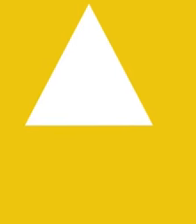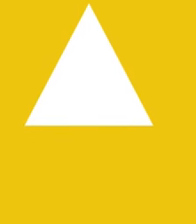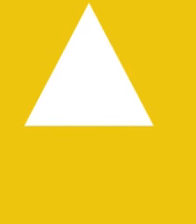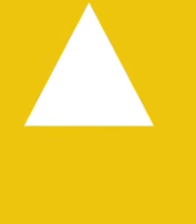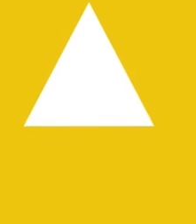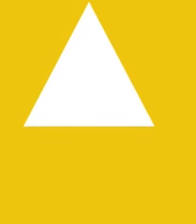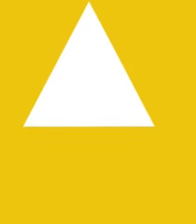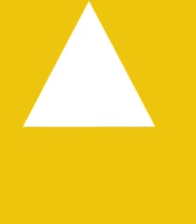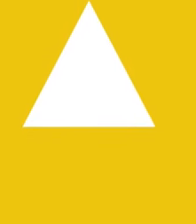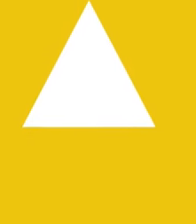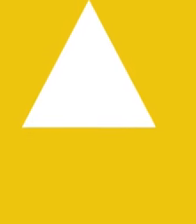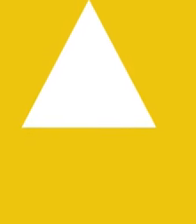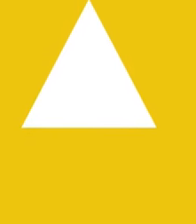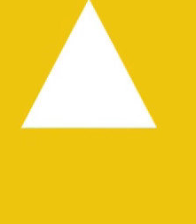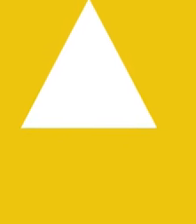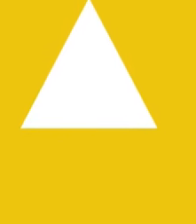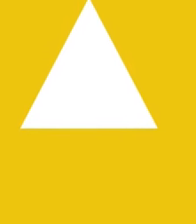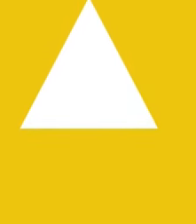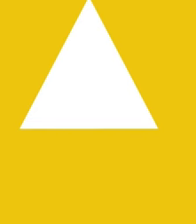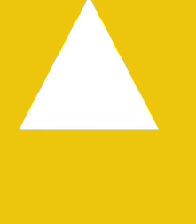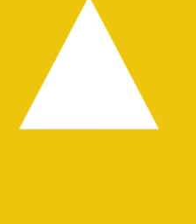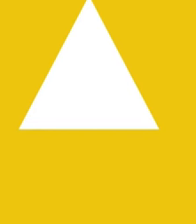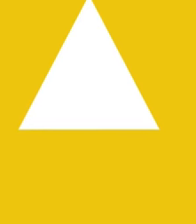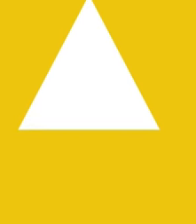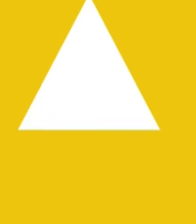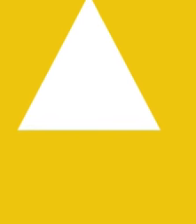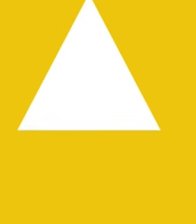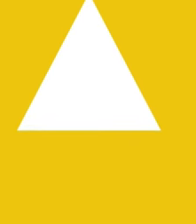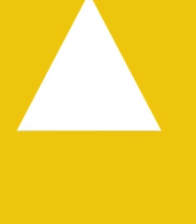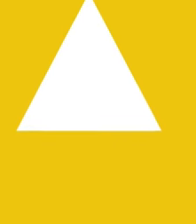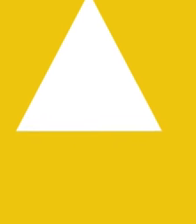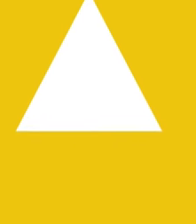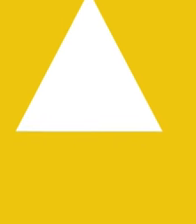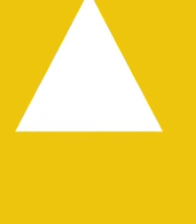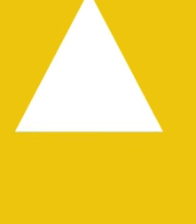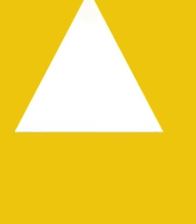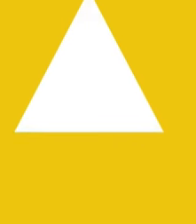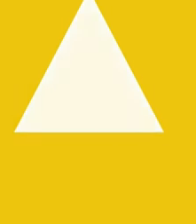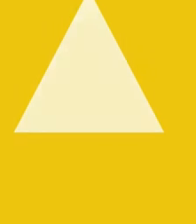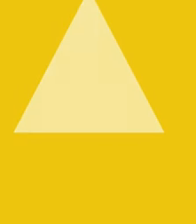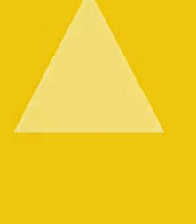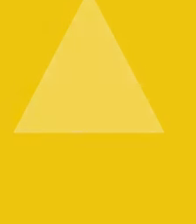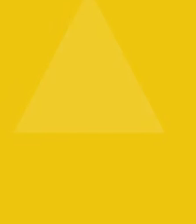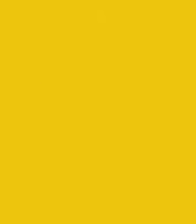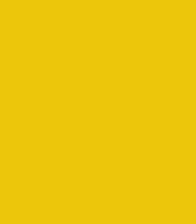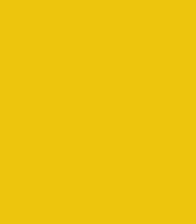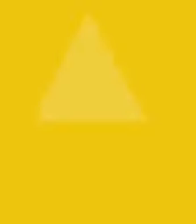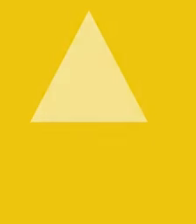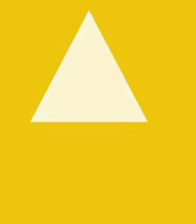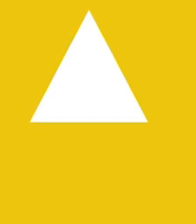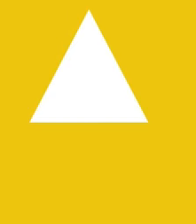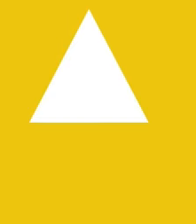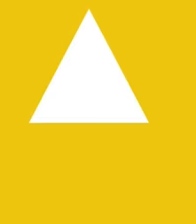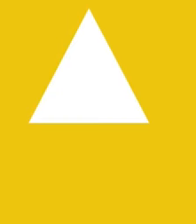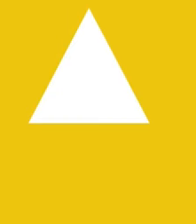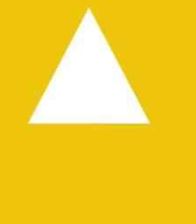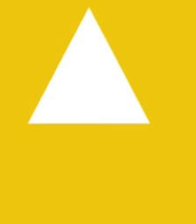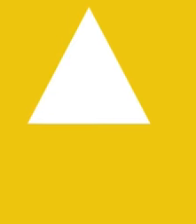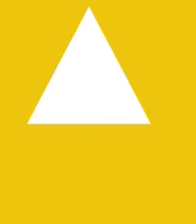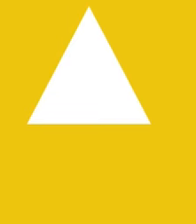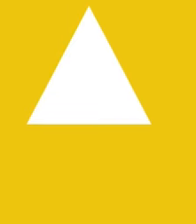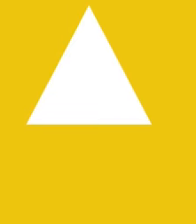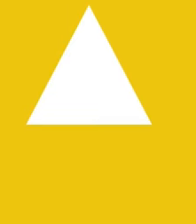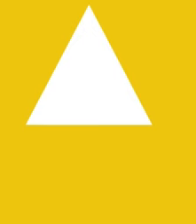não eu nunca nunca Nuna aconteceu não de cair tudo e ela continua apresentando